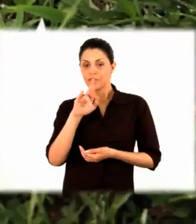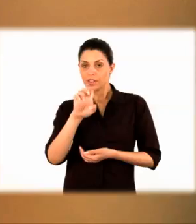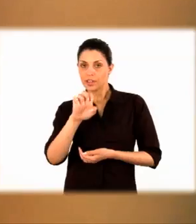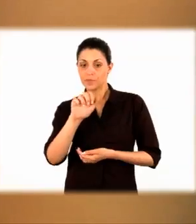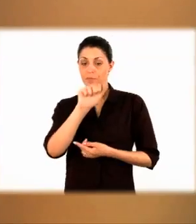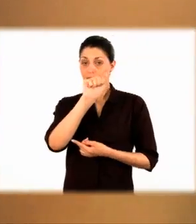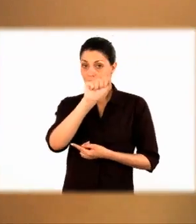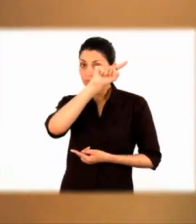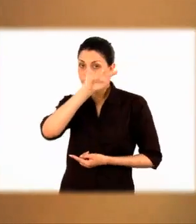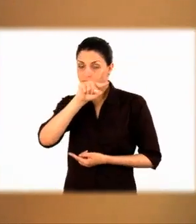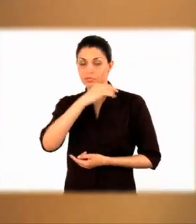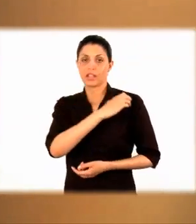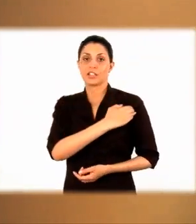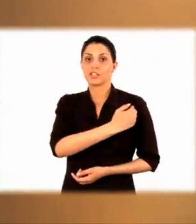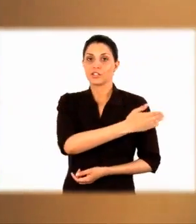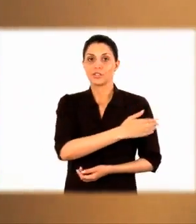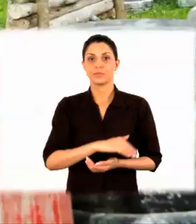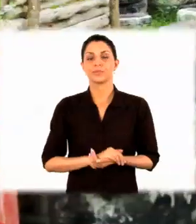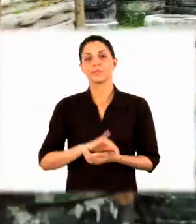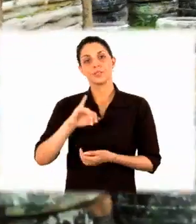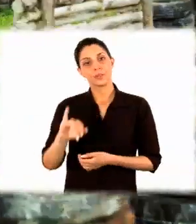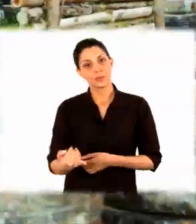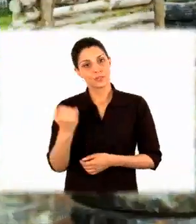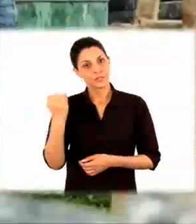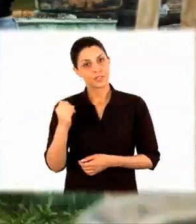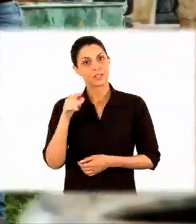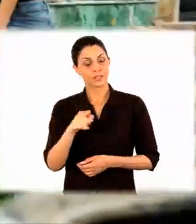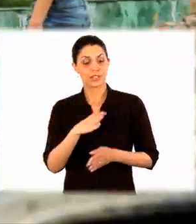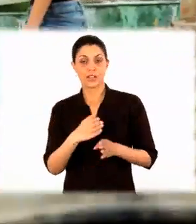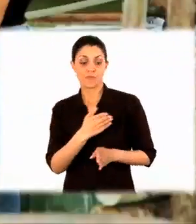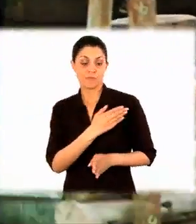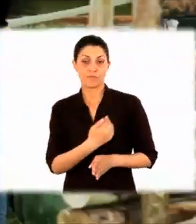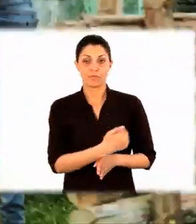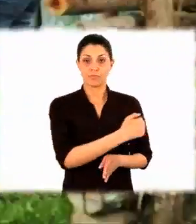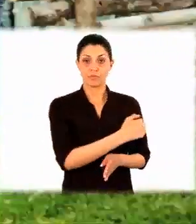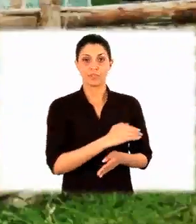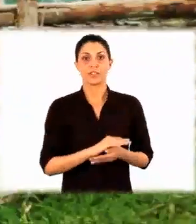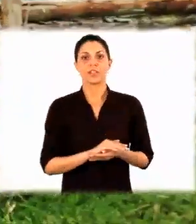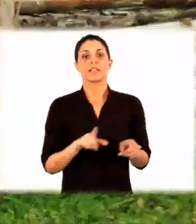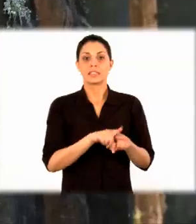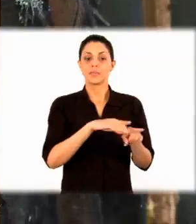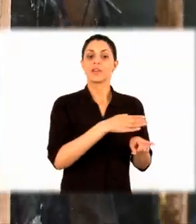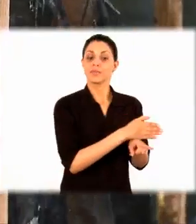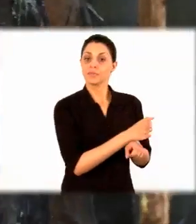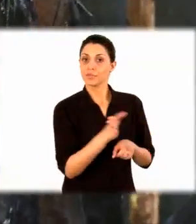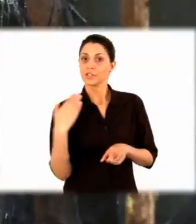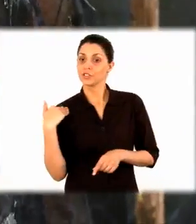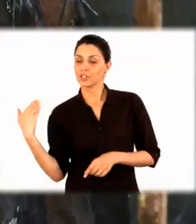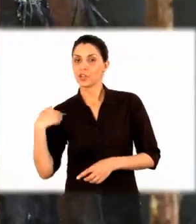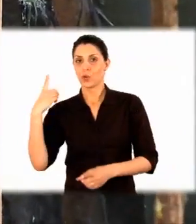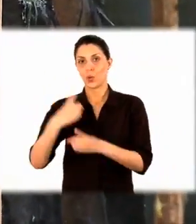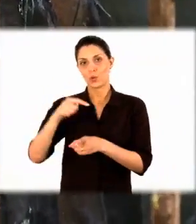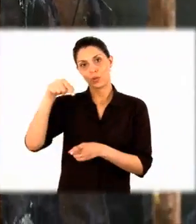Vire à esquerda com a craseado. Aproveita que você virou à esquerda e vire à